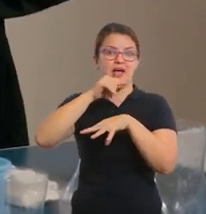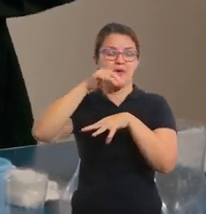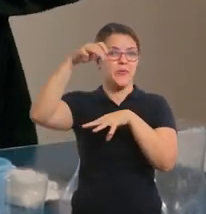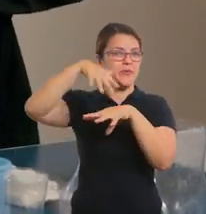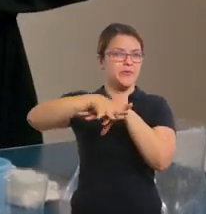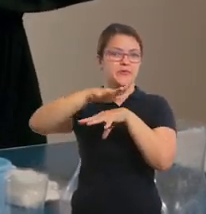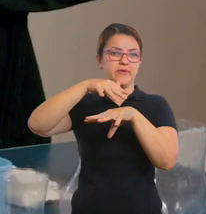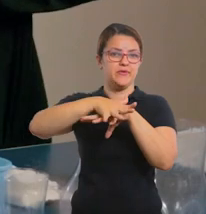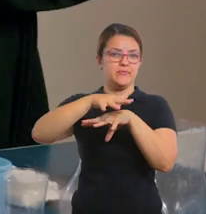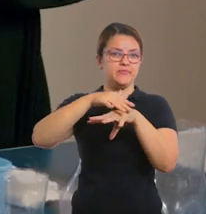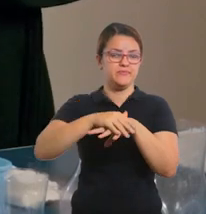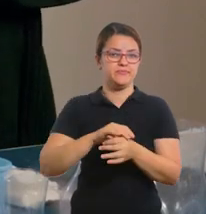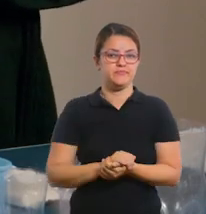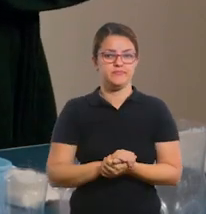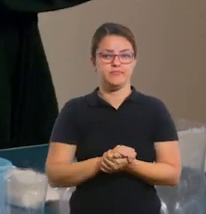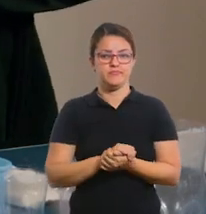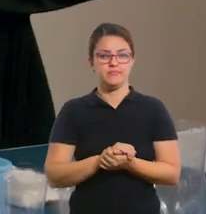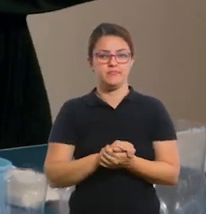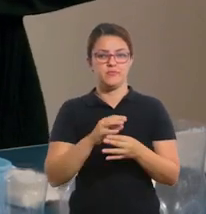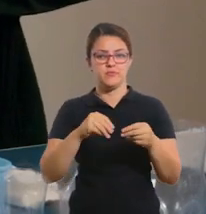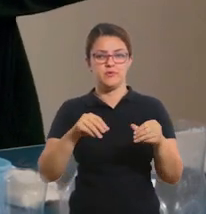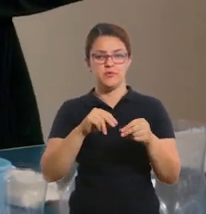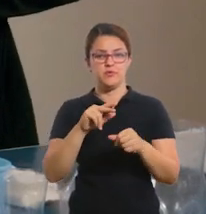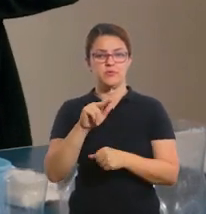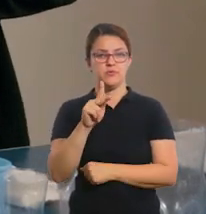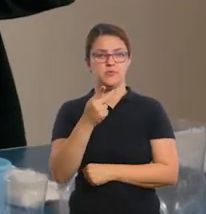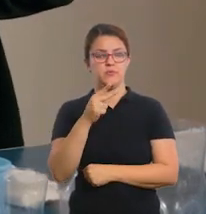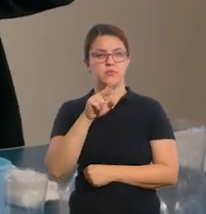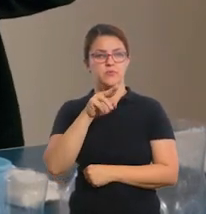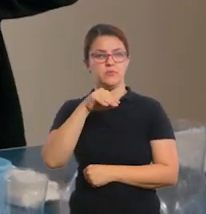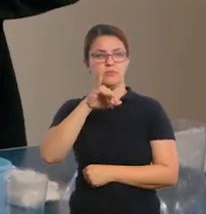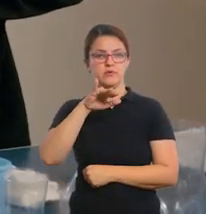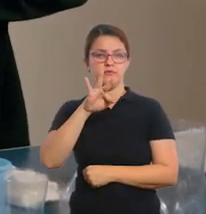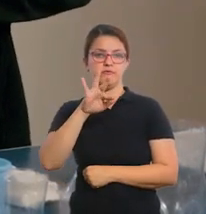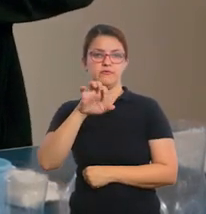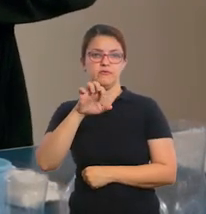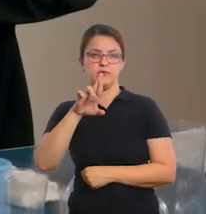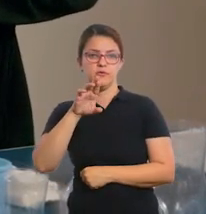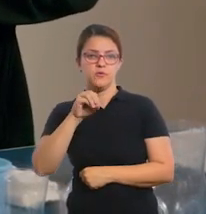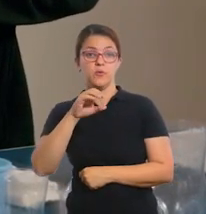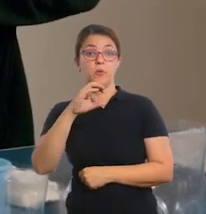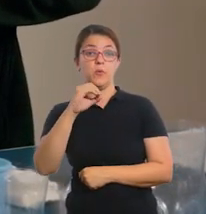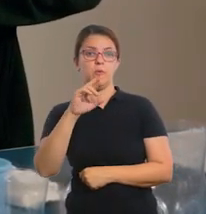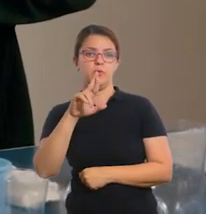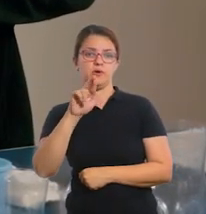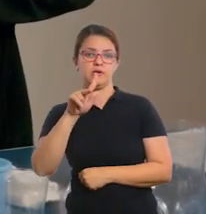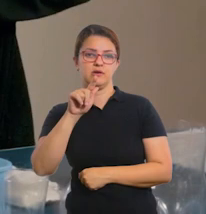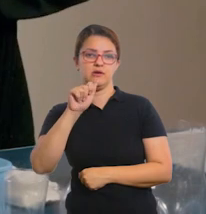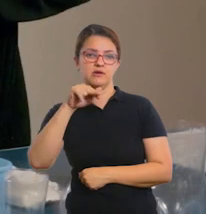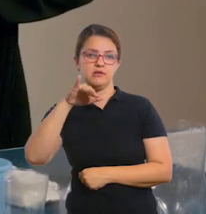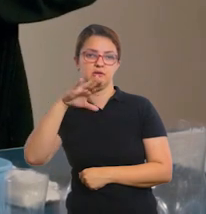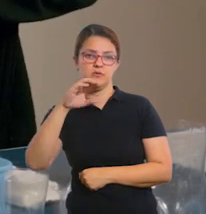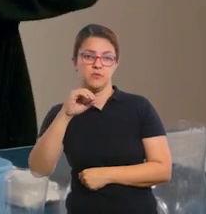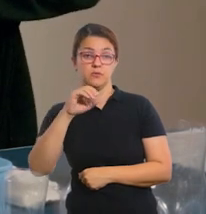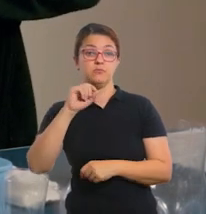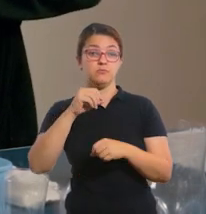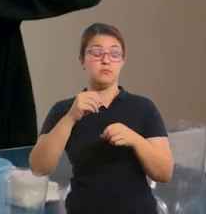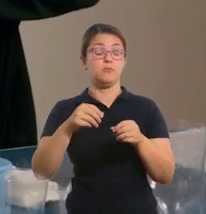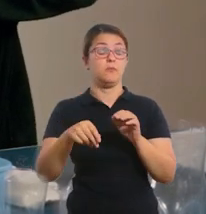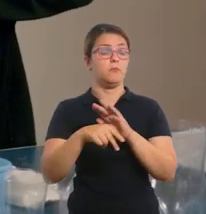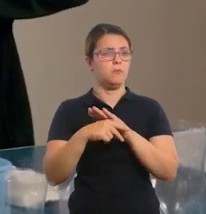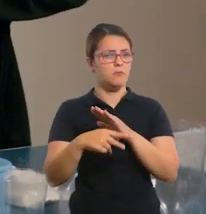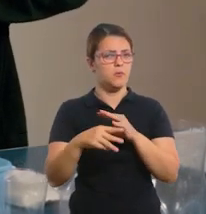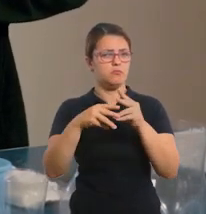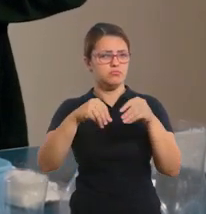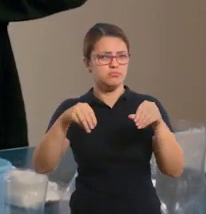ele. Solo humífero e orgânico, também conhecido como terra preta, o solo humífero é muito fértil, uma vez que